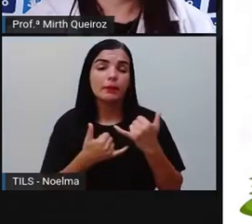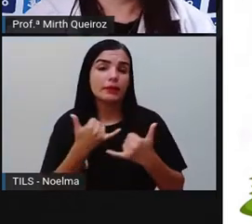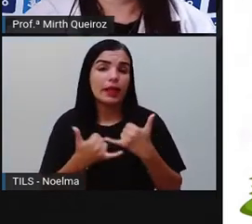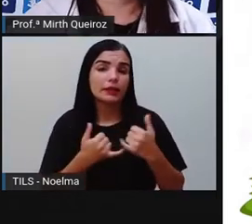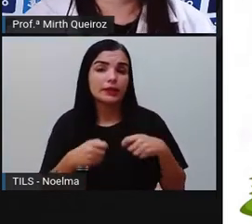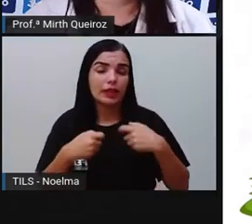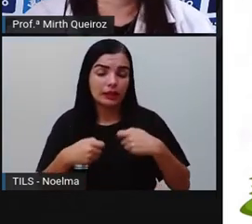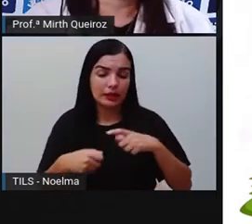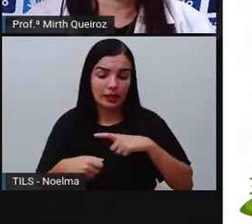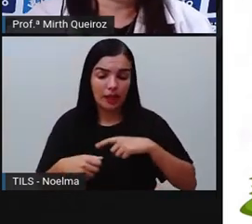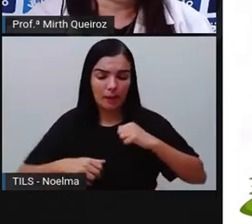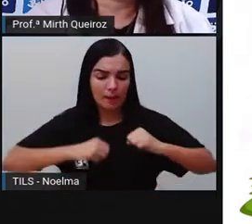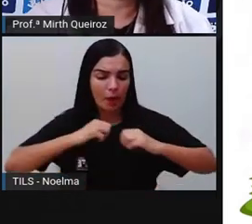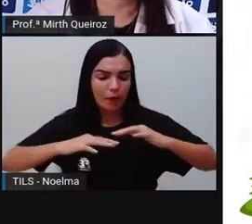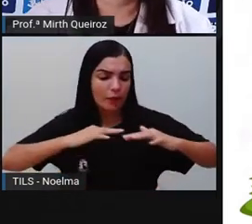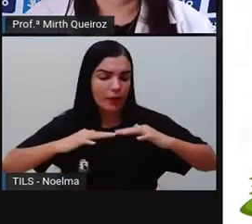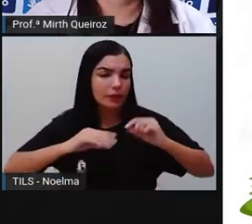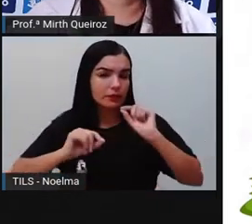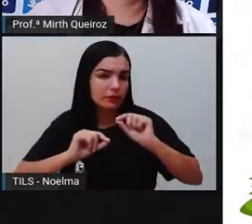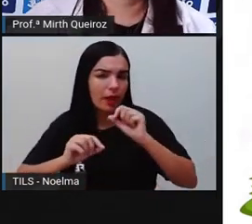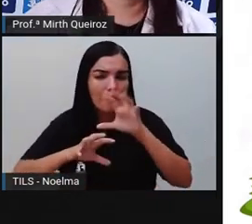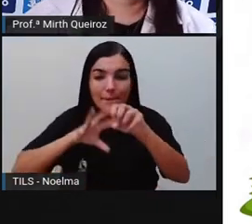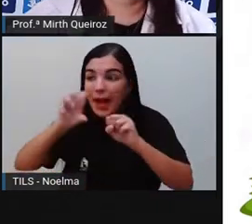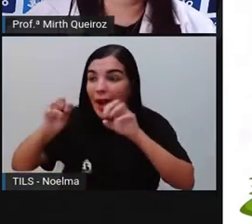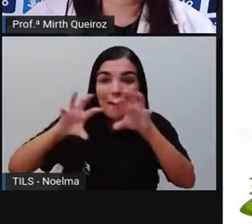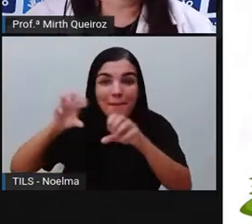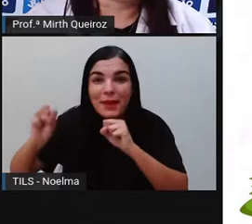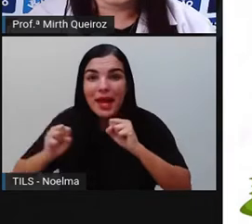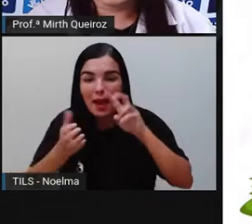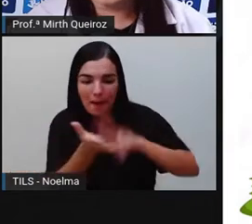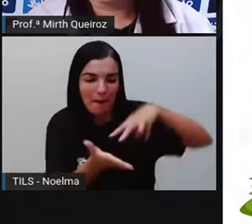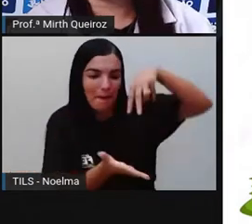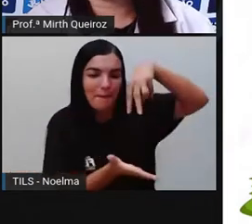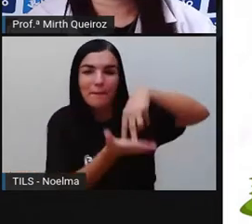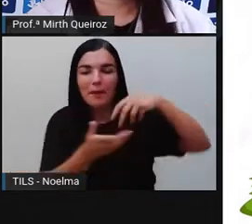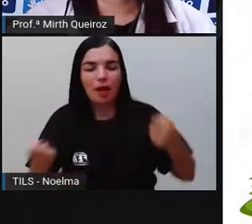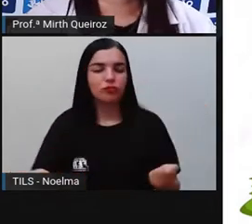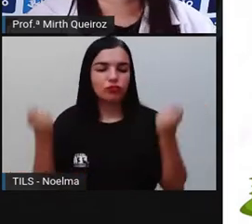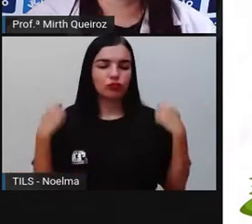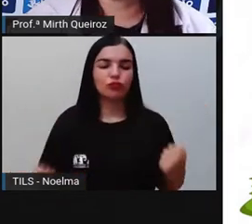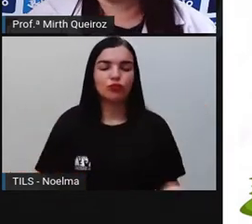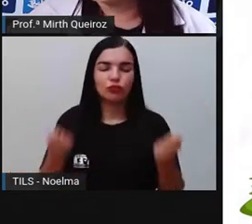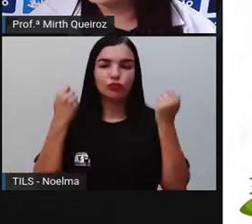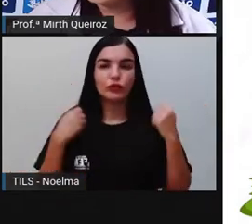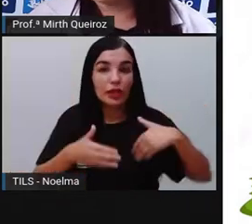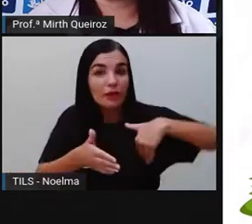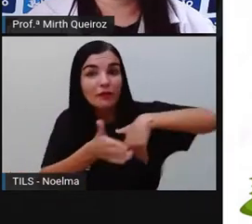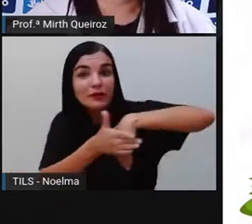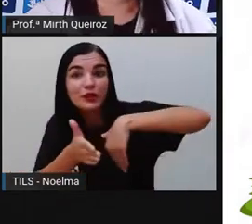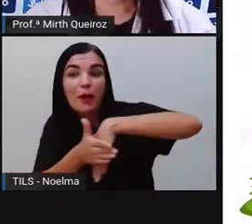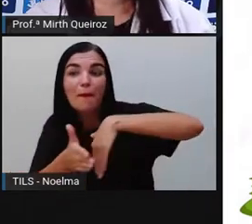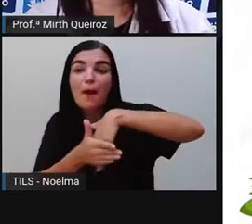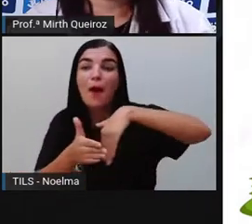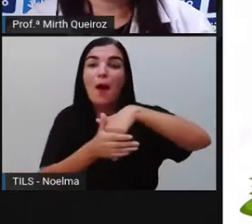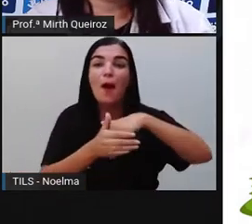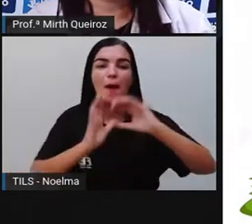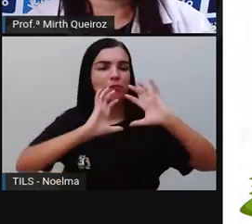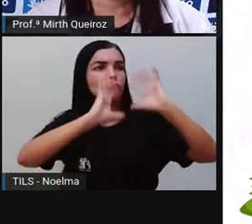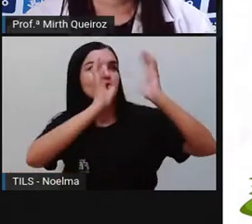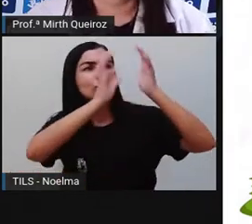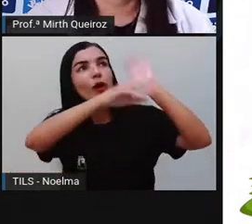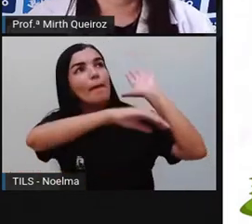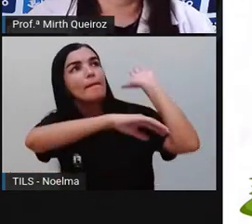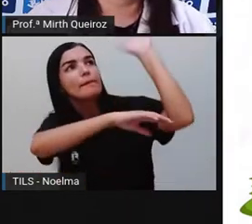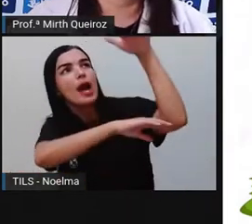como o pega-pega, como o pula-corda, o futebol, né? O